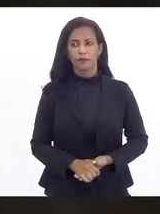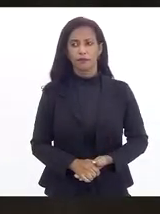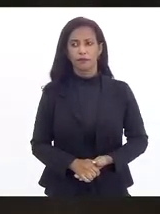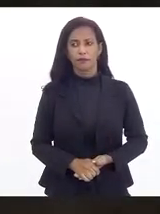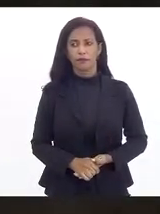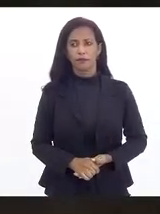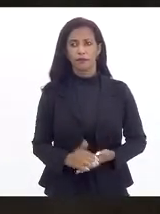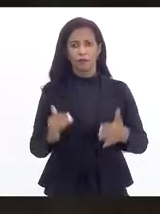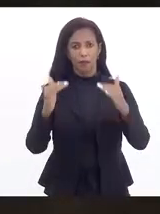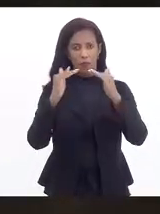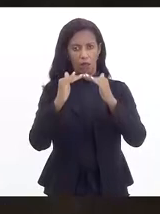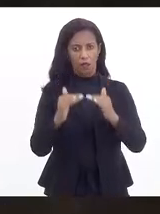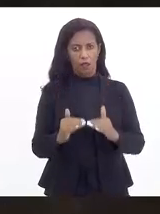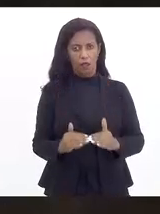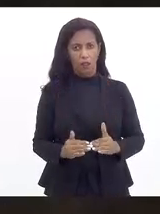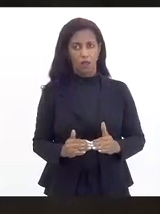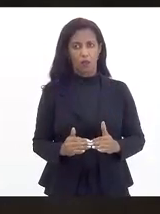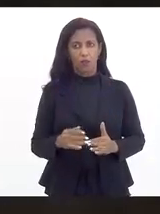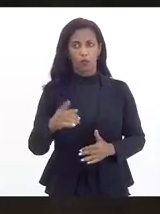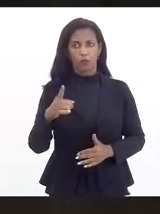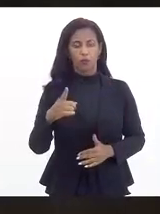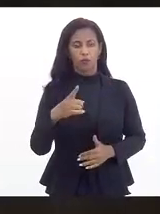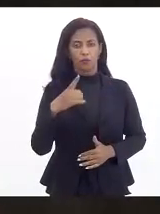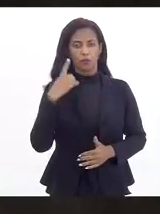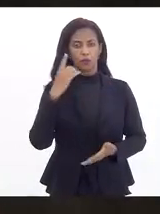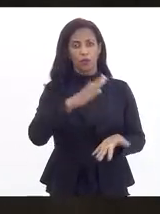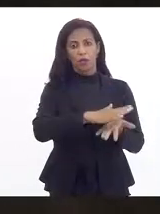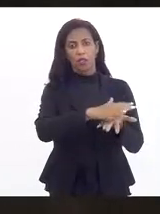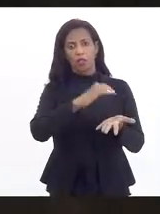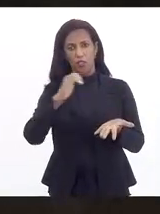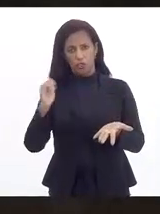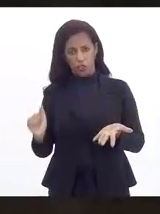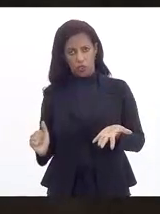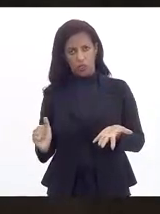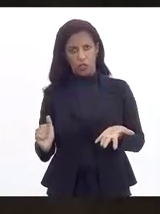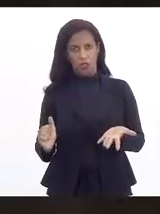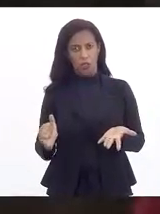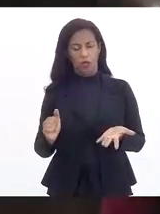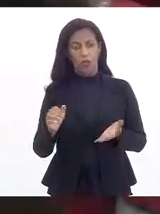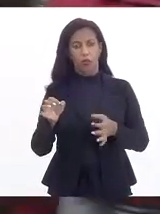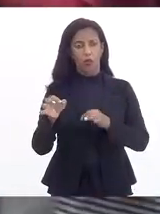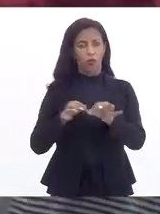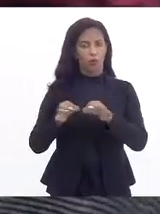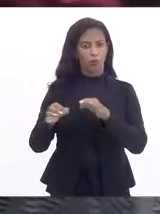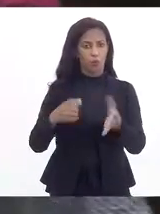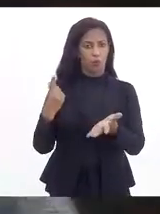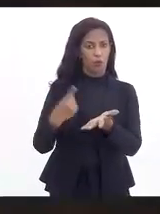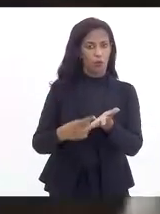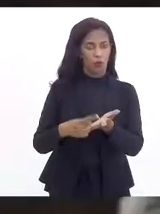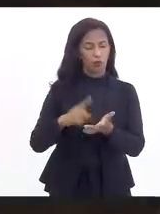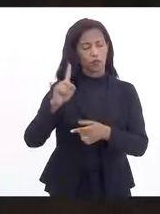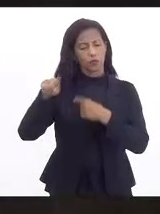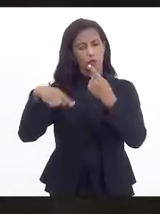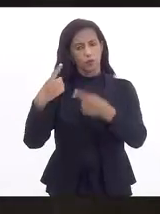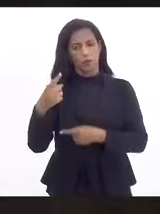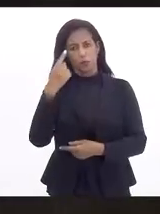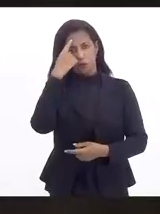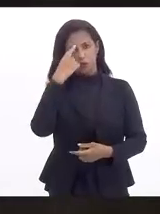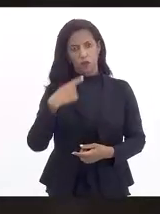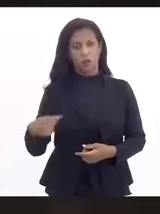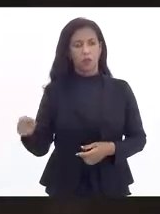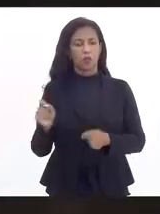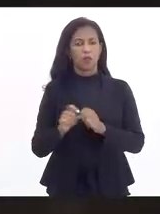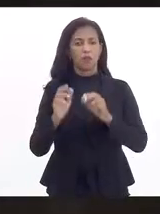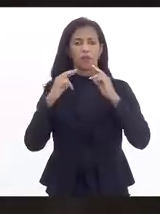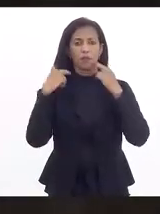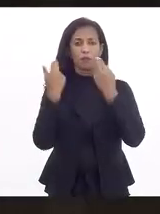em acordo com o deputado Márcio Pacheco, retirar o projeto de pauta com o compromisso que nas próximas semanas se faça uma